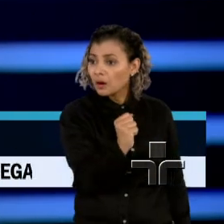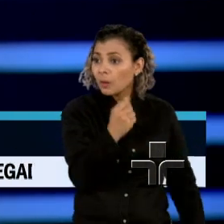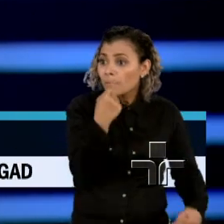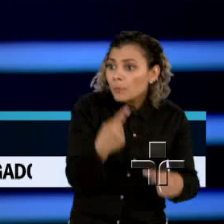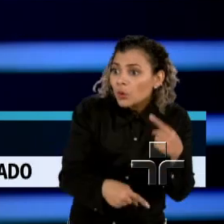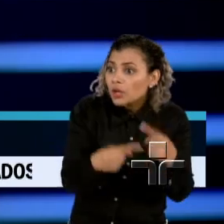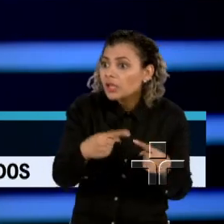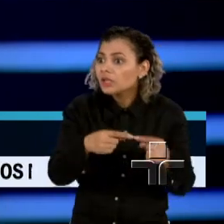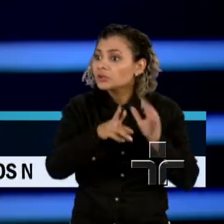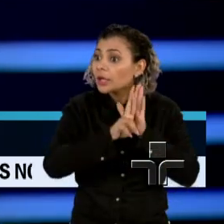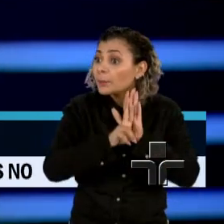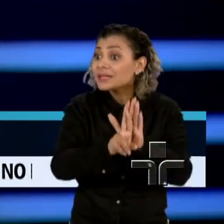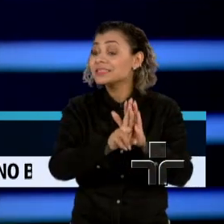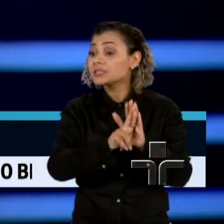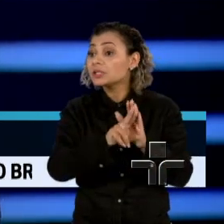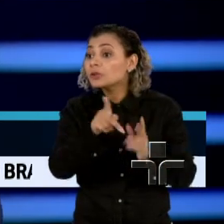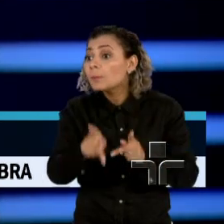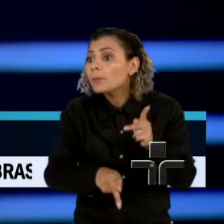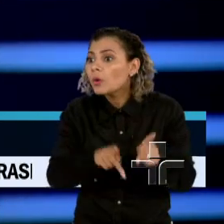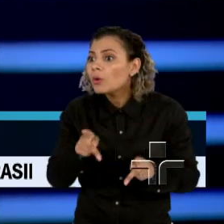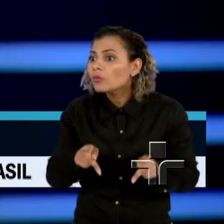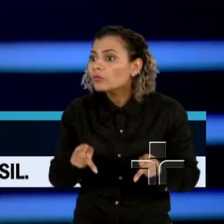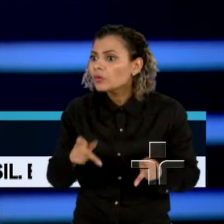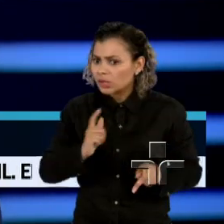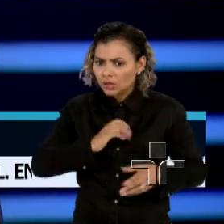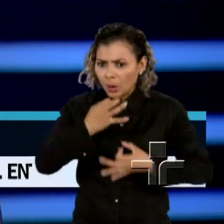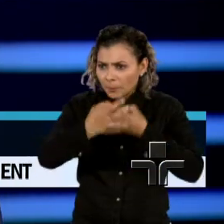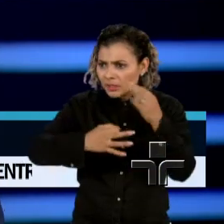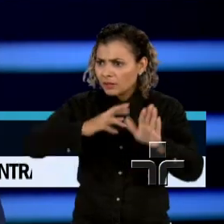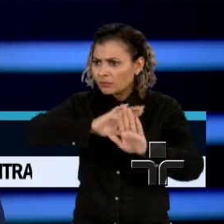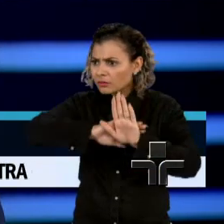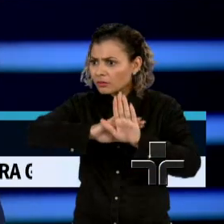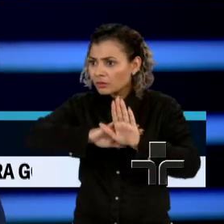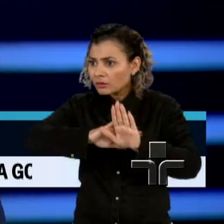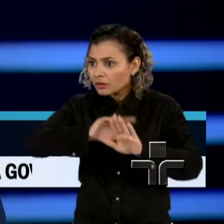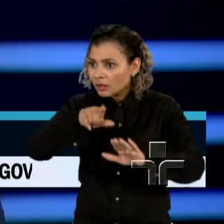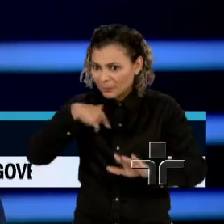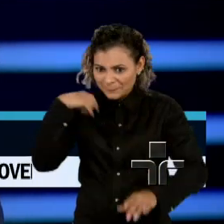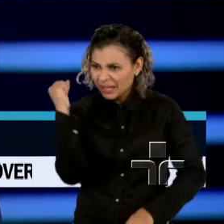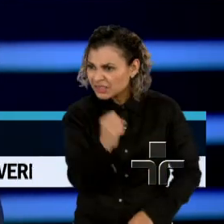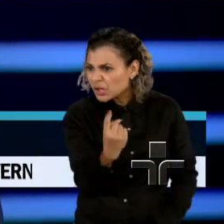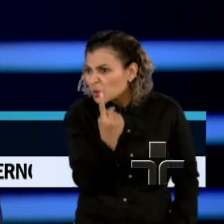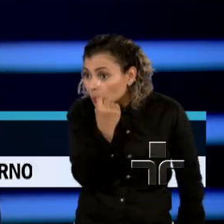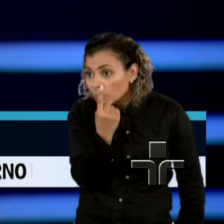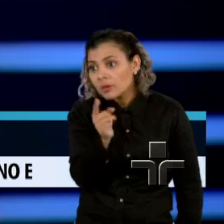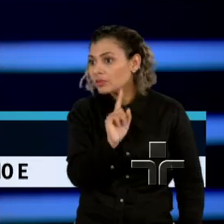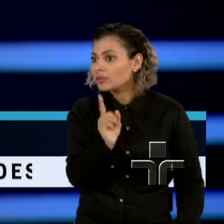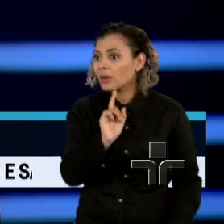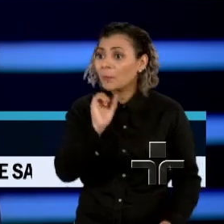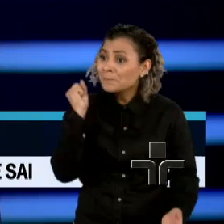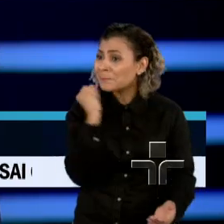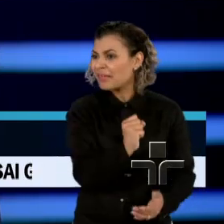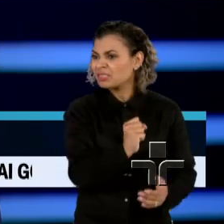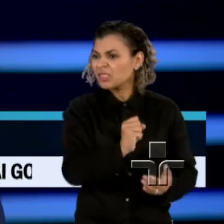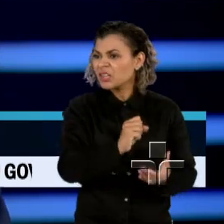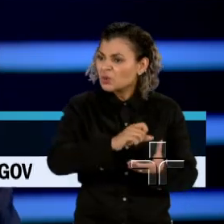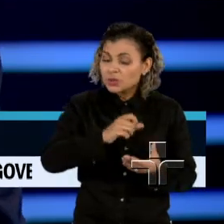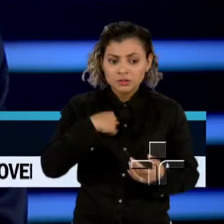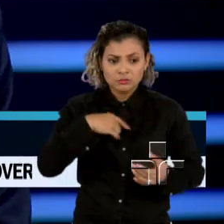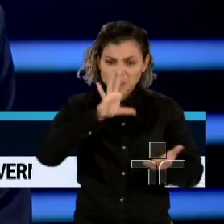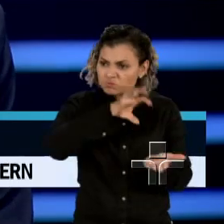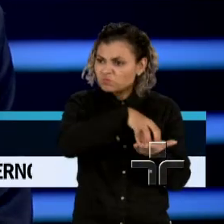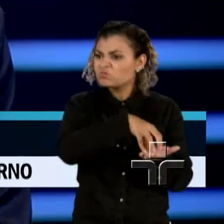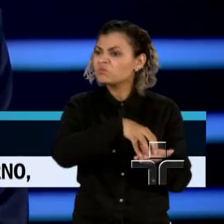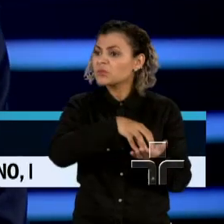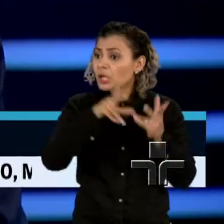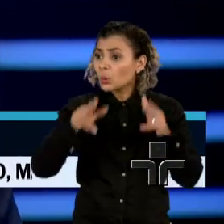político, que é um representante do povo, legítimo, está defendendo ideias, etc., você não está matando só uma pessoa, você está matando uma instituição, né? Que é a mesma questão quando se